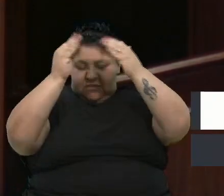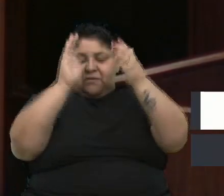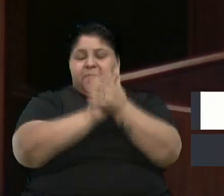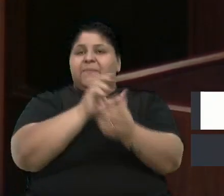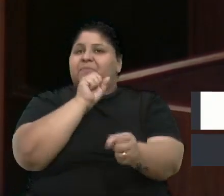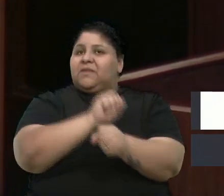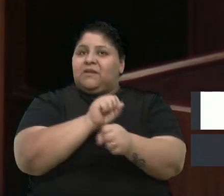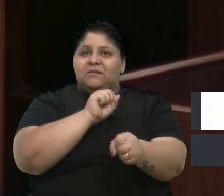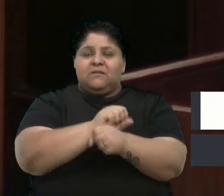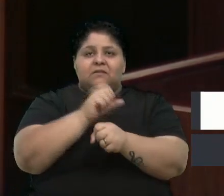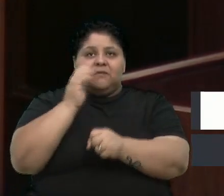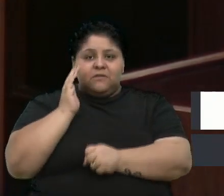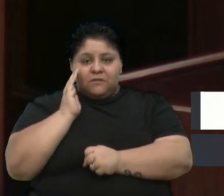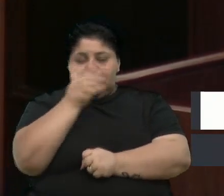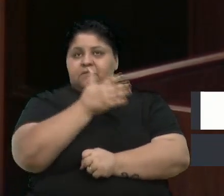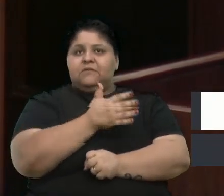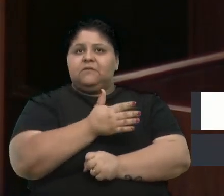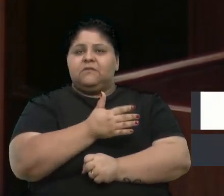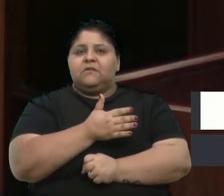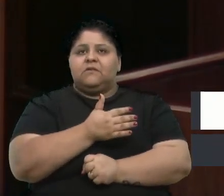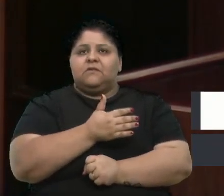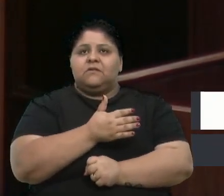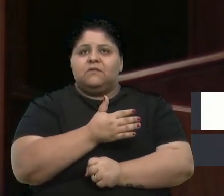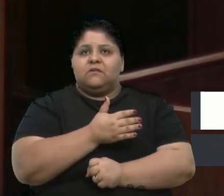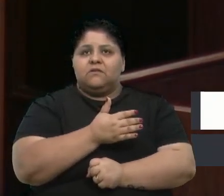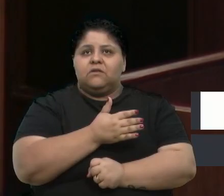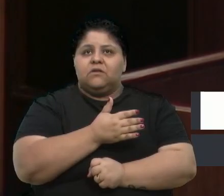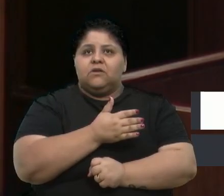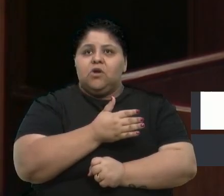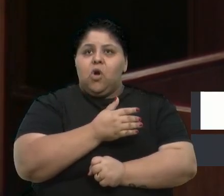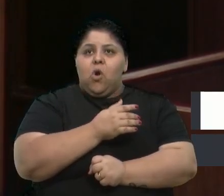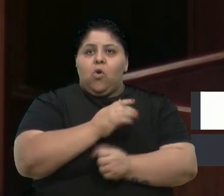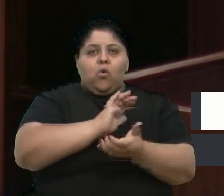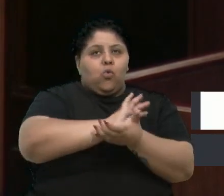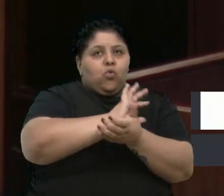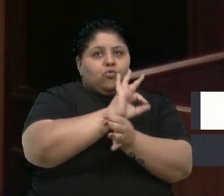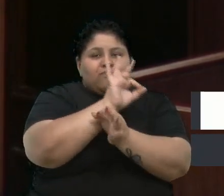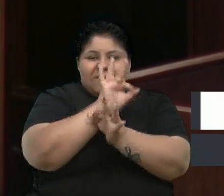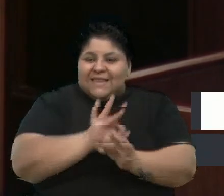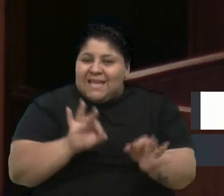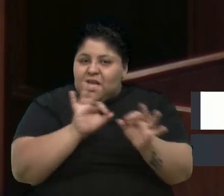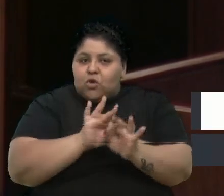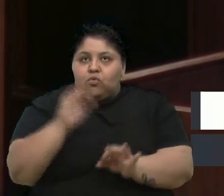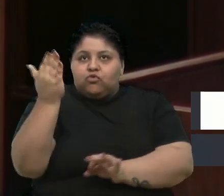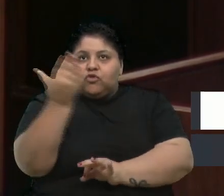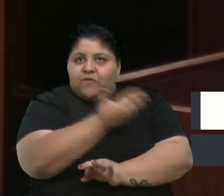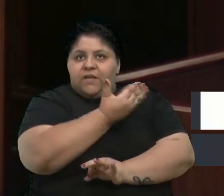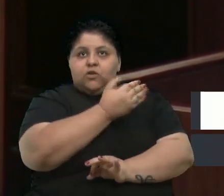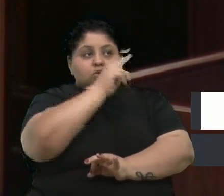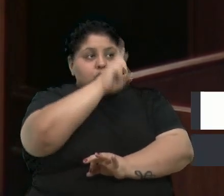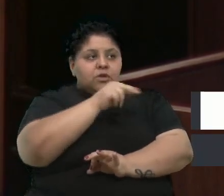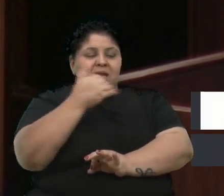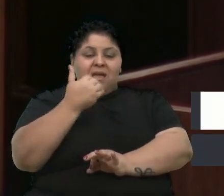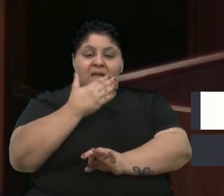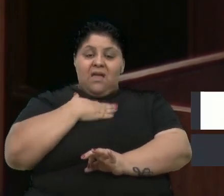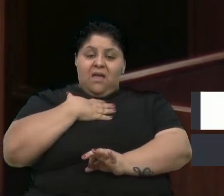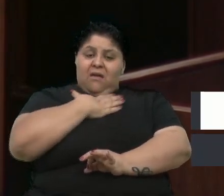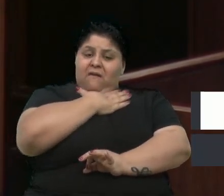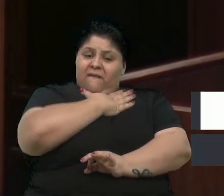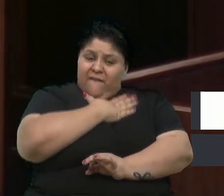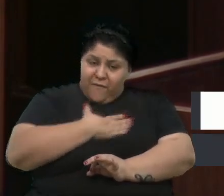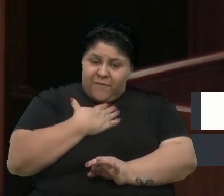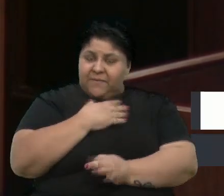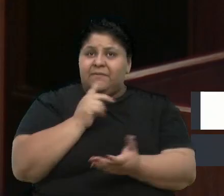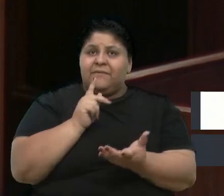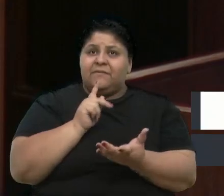isso não aconteça com nenhum dos colegas, nunca. Porque eu me senti, sinceramente, senhor